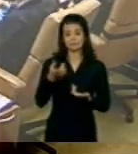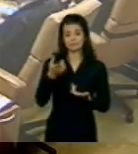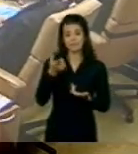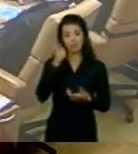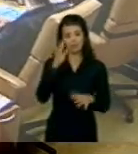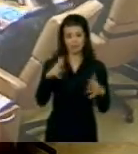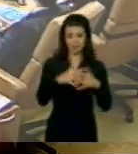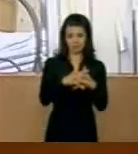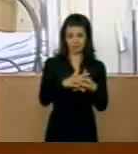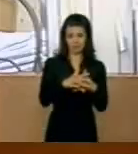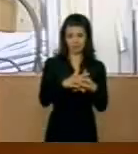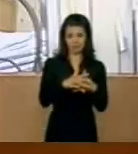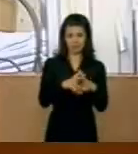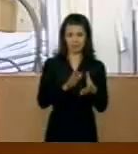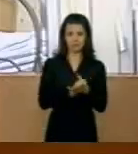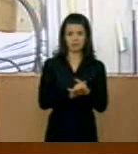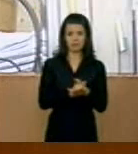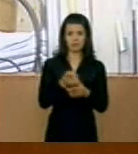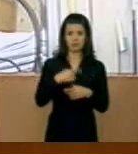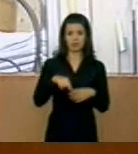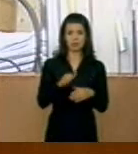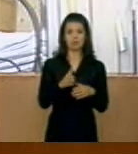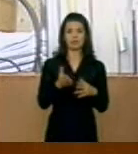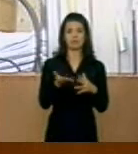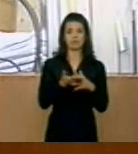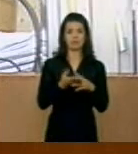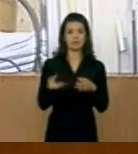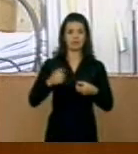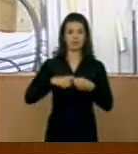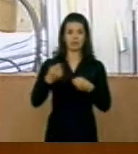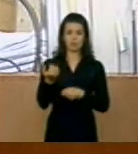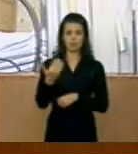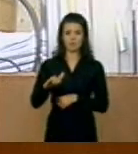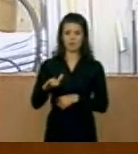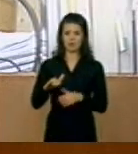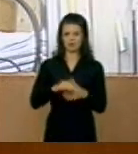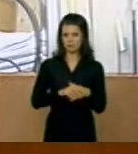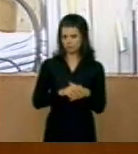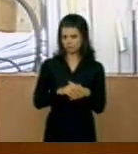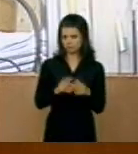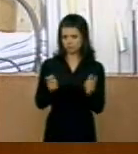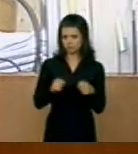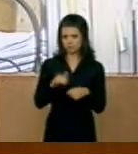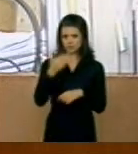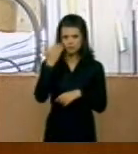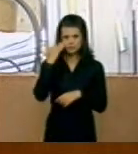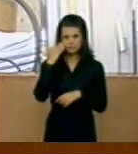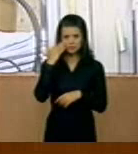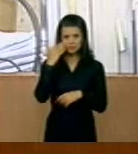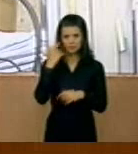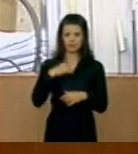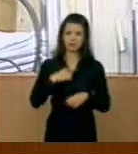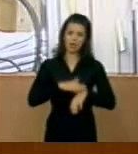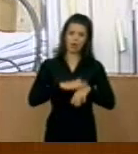Moraes, nós suspendêssemos agora e poderíamos voltar talvez 1h30 se Vossas Excelências entenderem, porque teríamos o horário